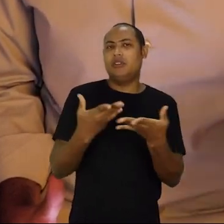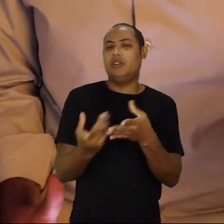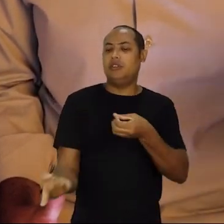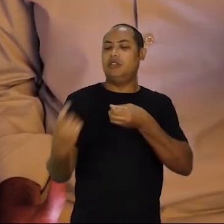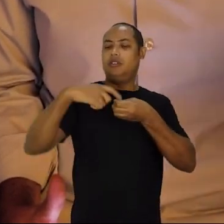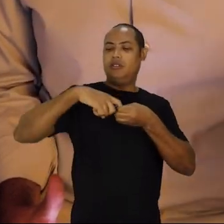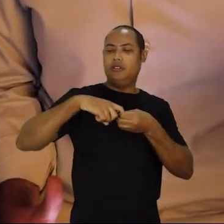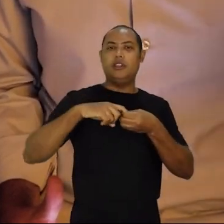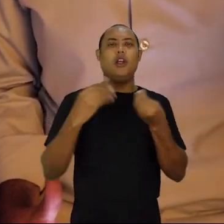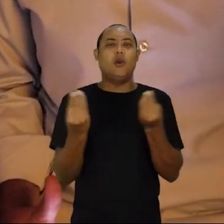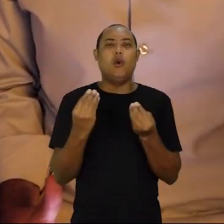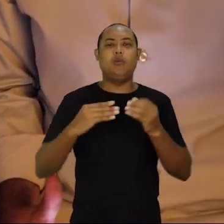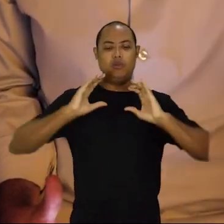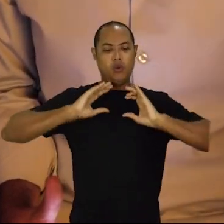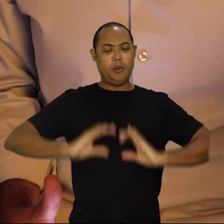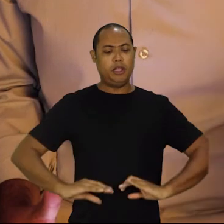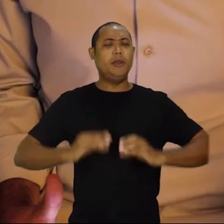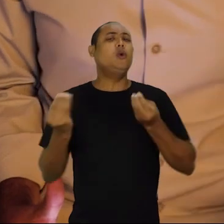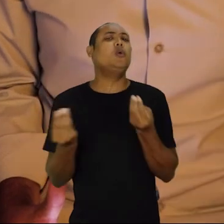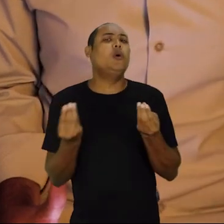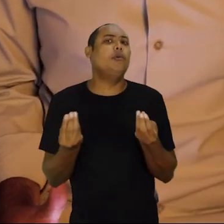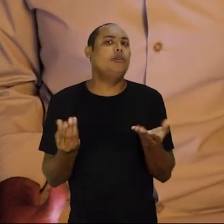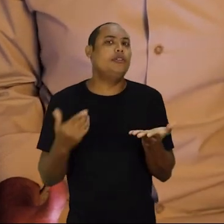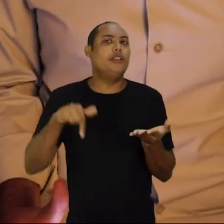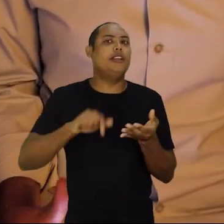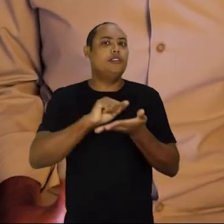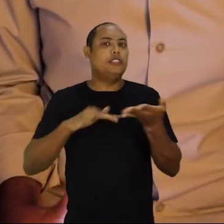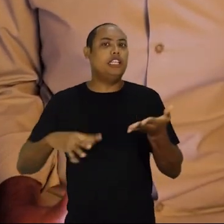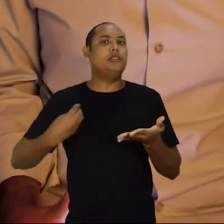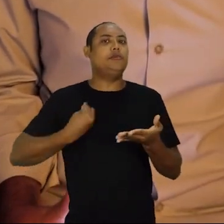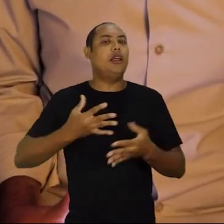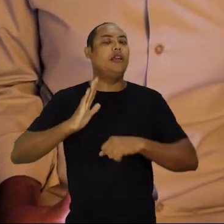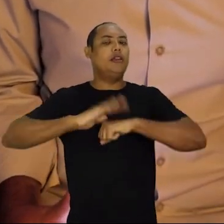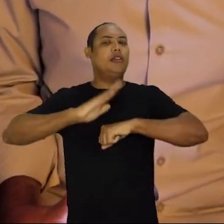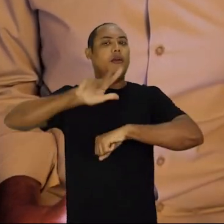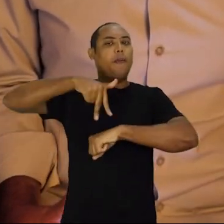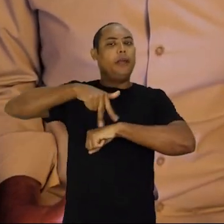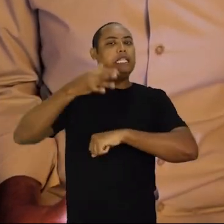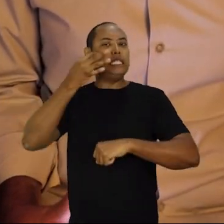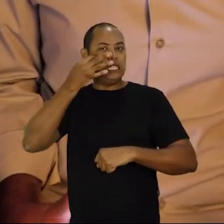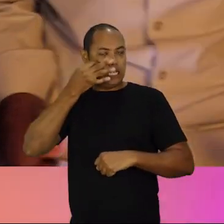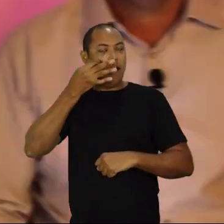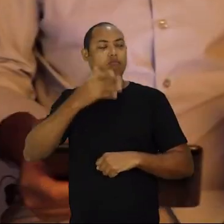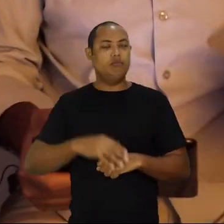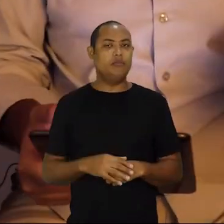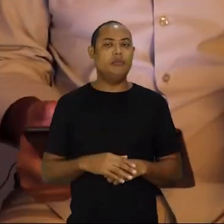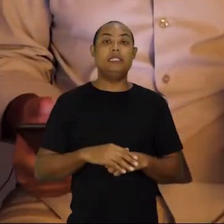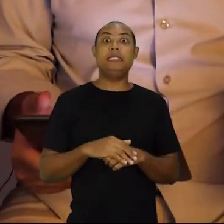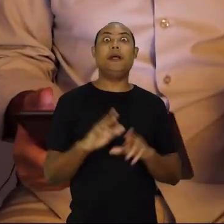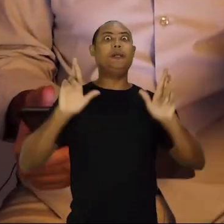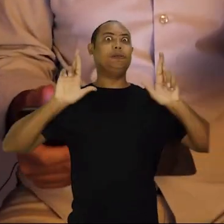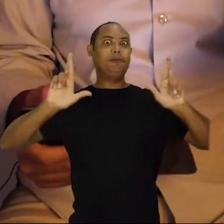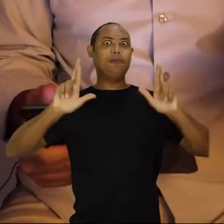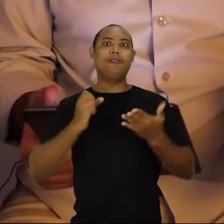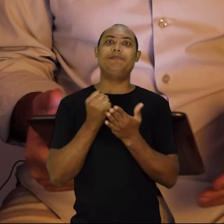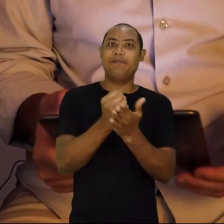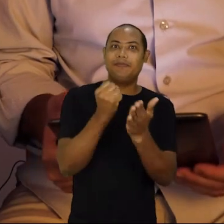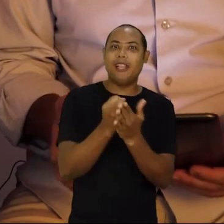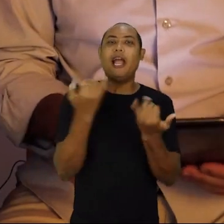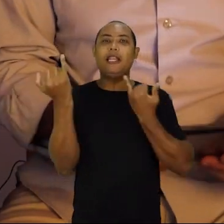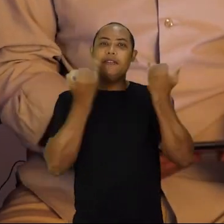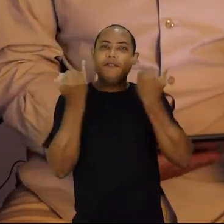especialmente sobre o retorno, a forma de se comportar no retorno a essas atividades presenciais. Então, gente, eu espero que